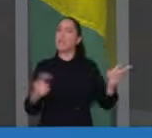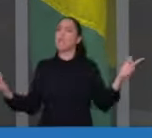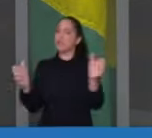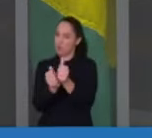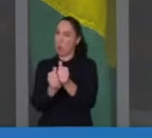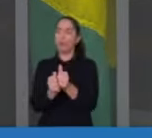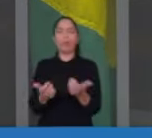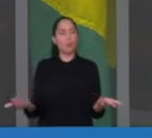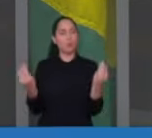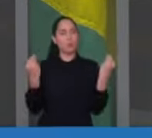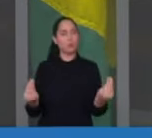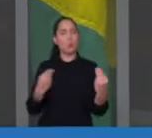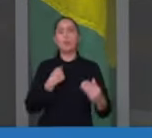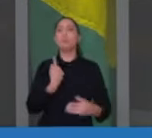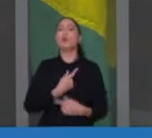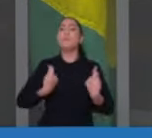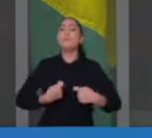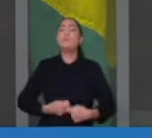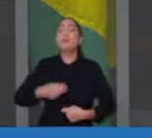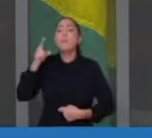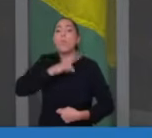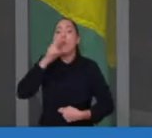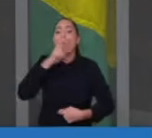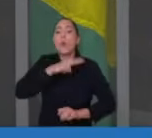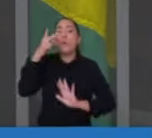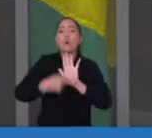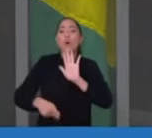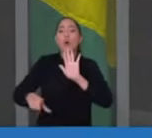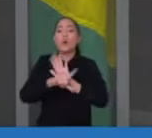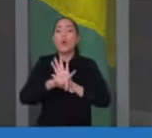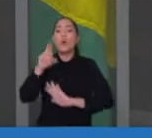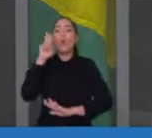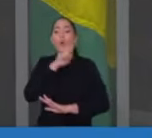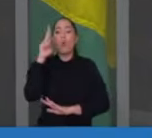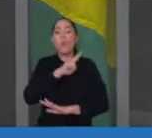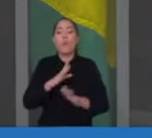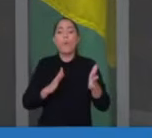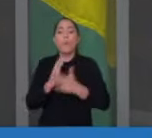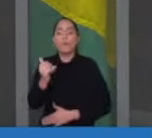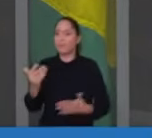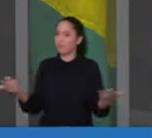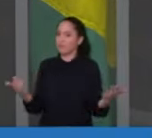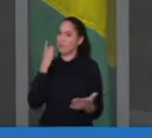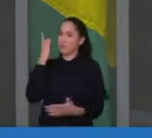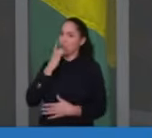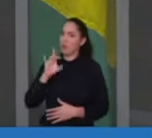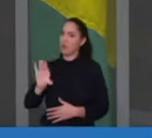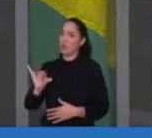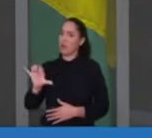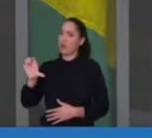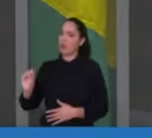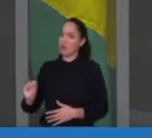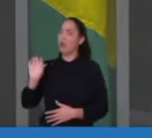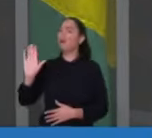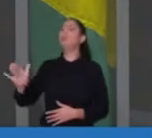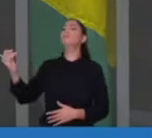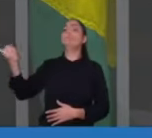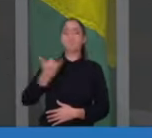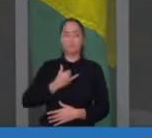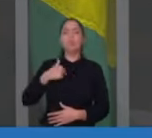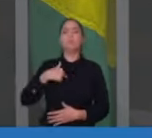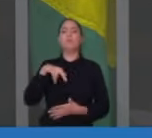precisamos aprovar a urgência desse projeto imediatamente. Deputado Carlos Jordi, nosso líder da oposição, já me indicou como